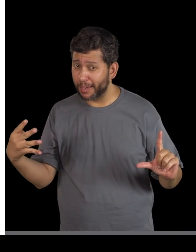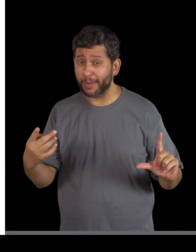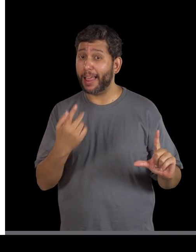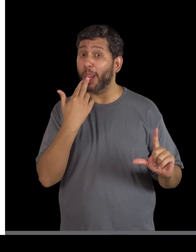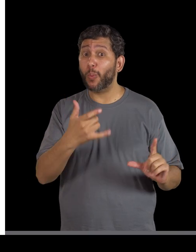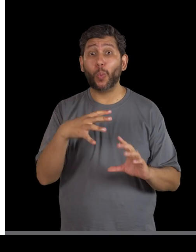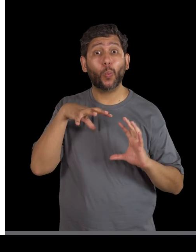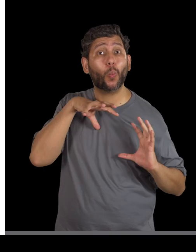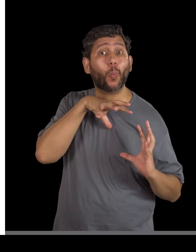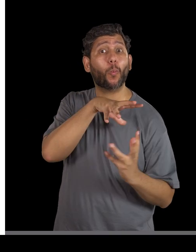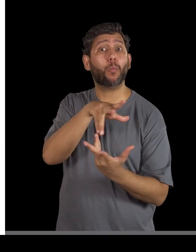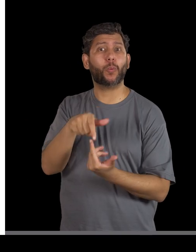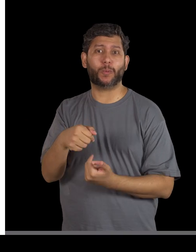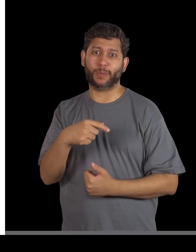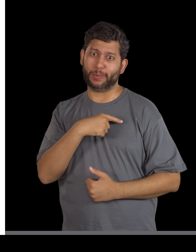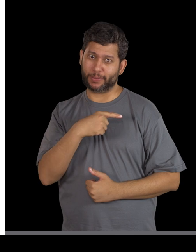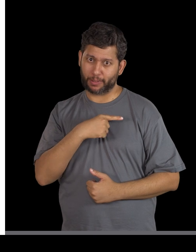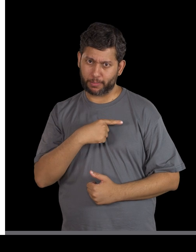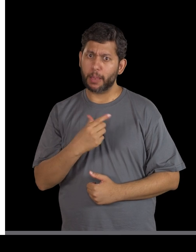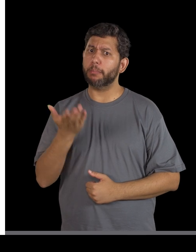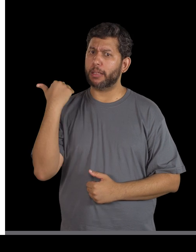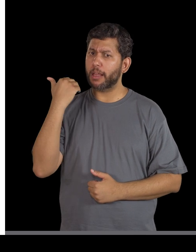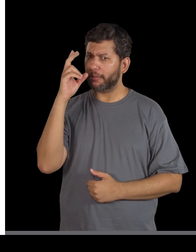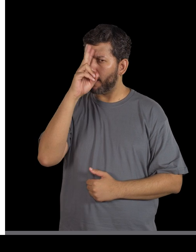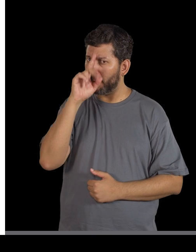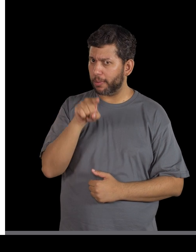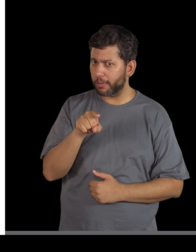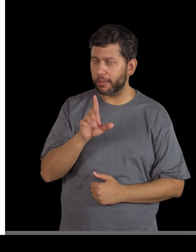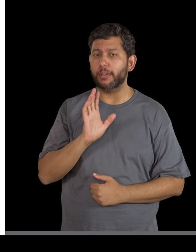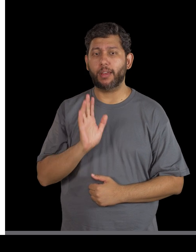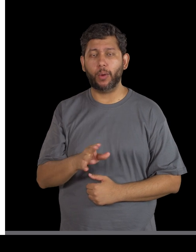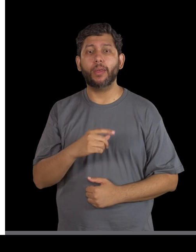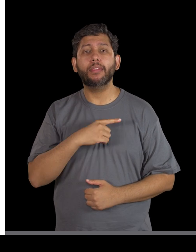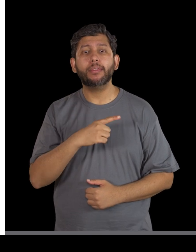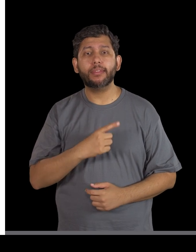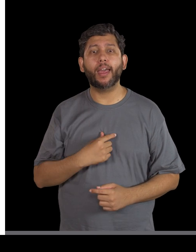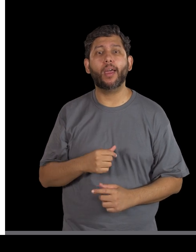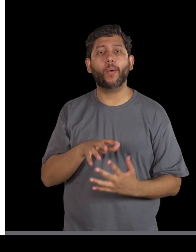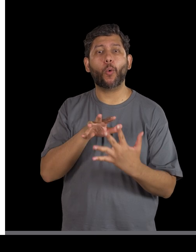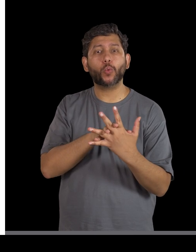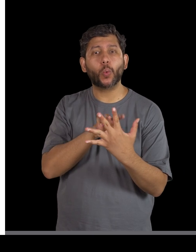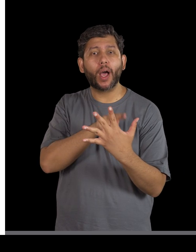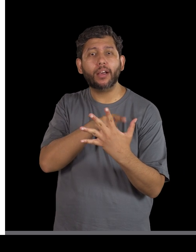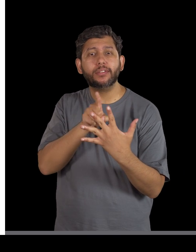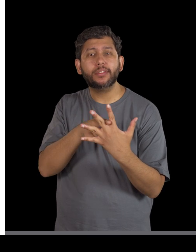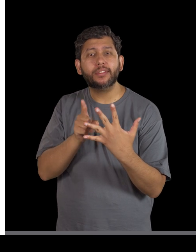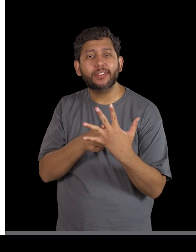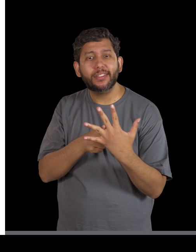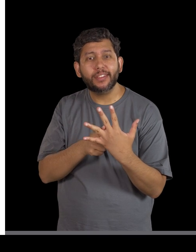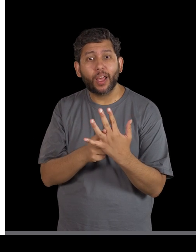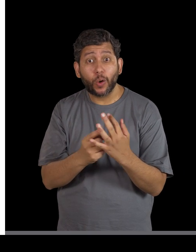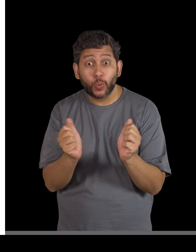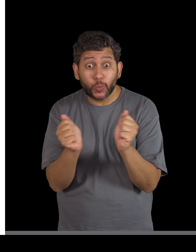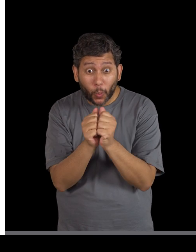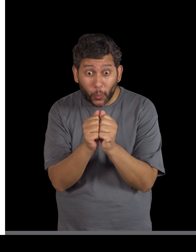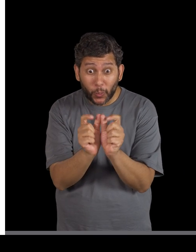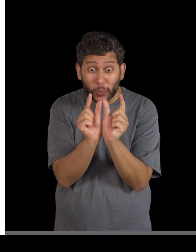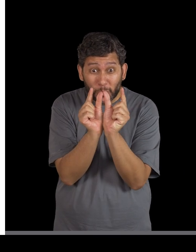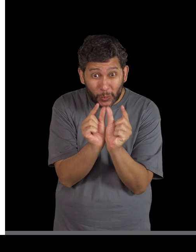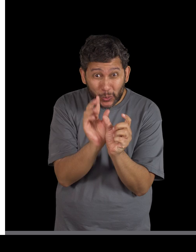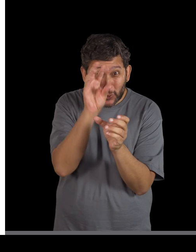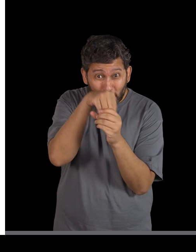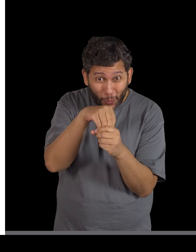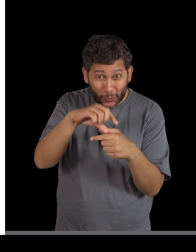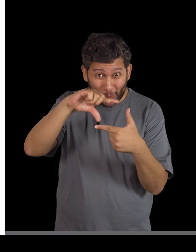línguas do mundo, né? Uma revisão rápida do vídeo anterior. Sempre que a gente tem duas consoantes no mesmo quadradinho, isso significa que ela tem